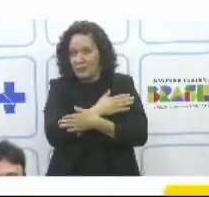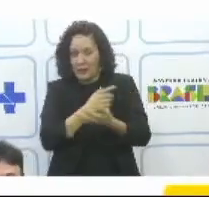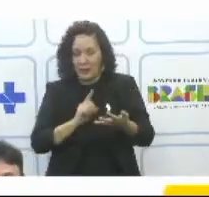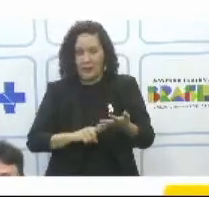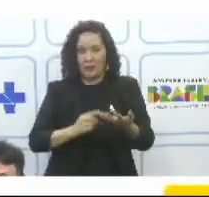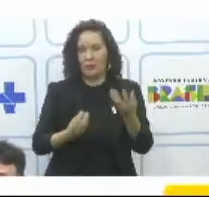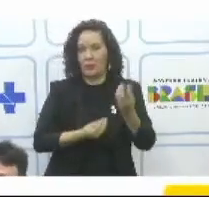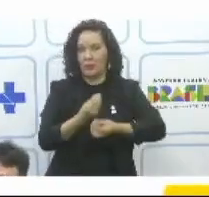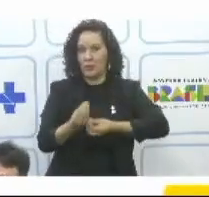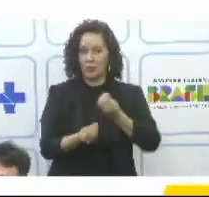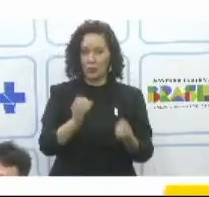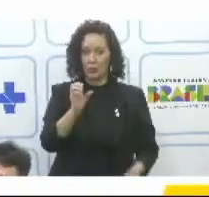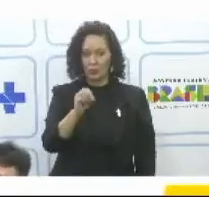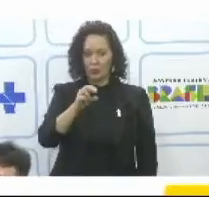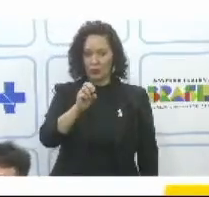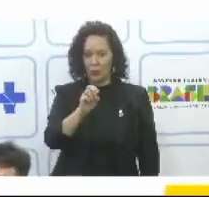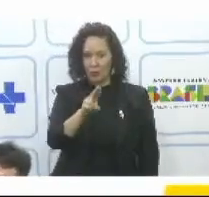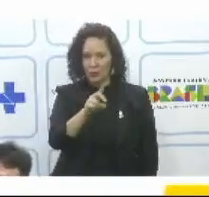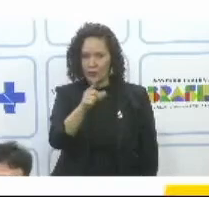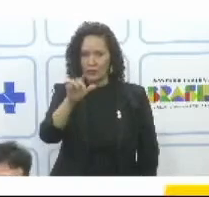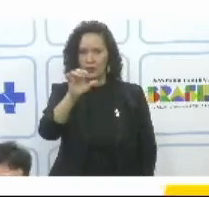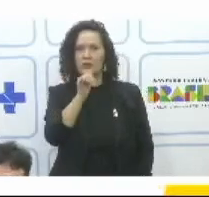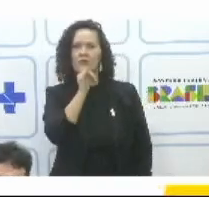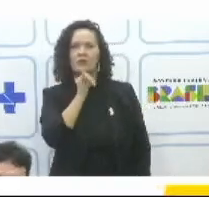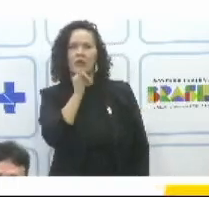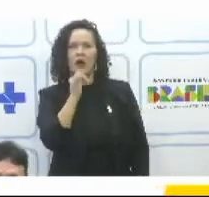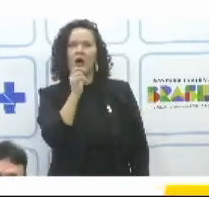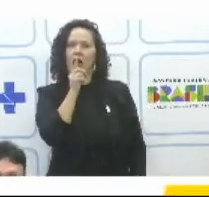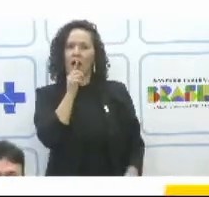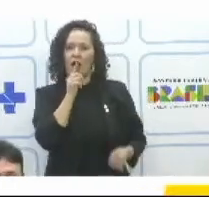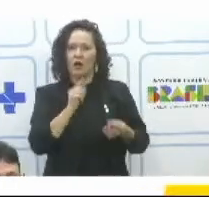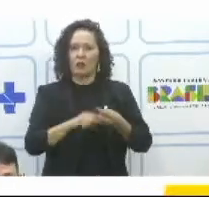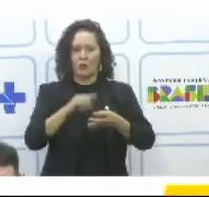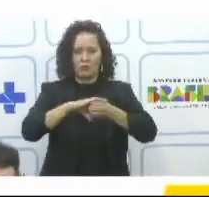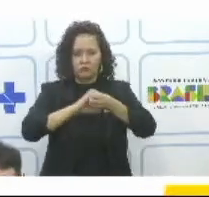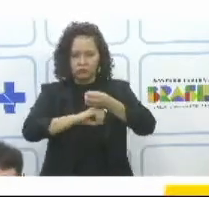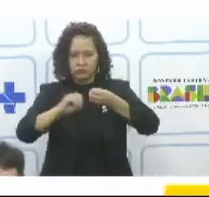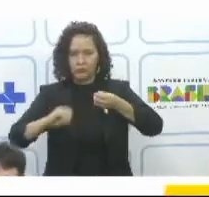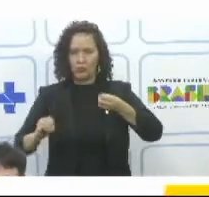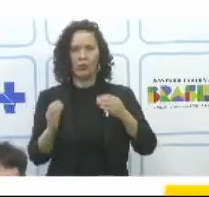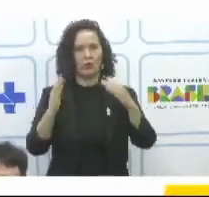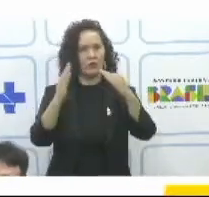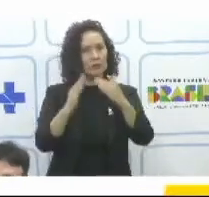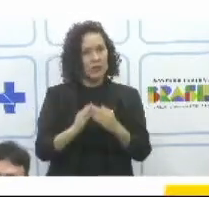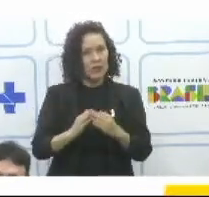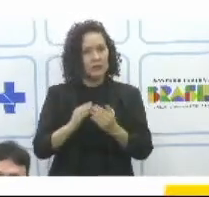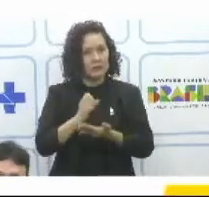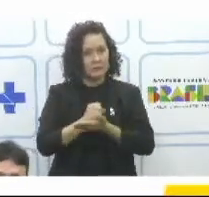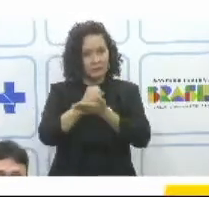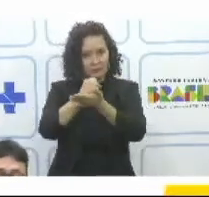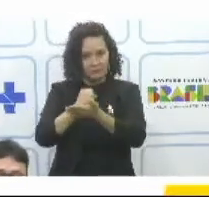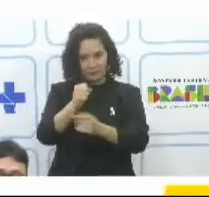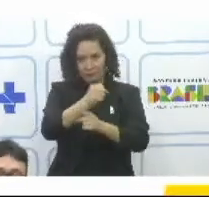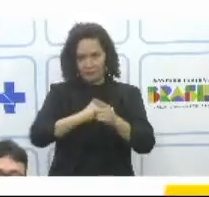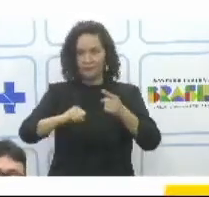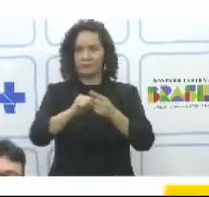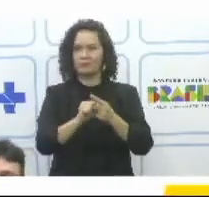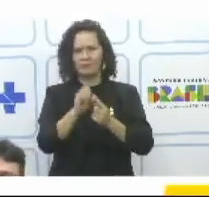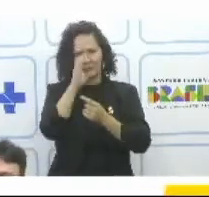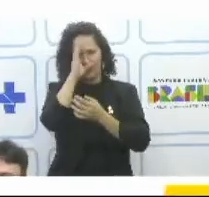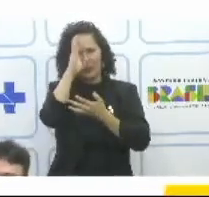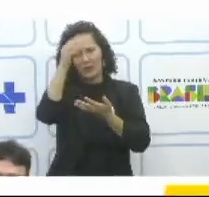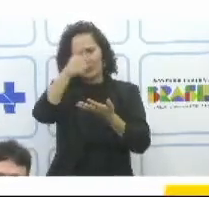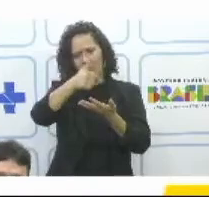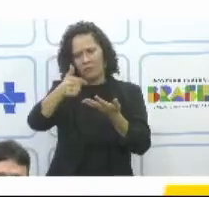desemprego, né, as condições de saneamento, água, esgoto, serviços sociais, habitação, são condições fundamentais,